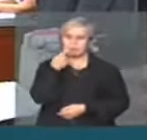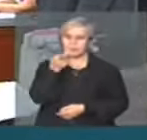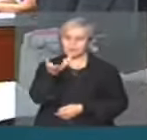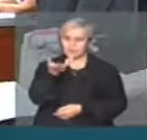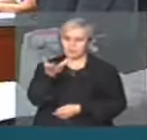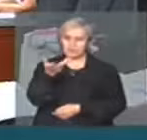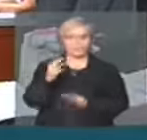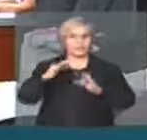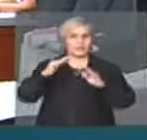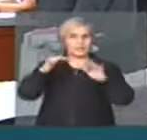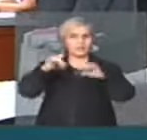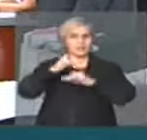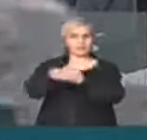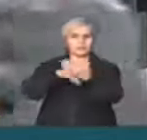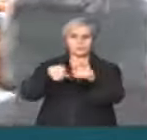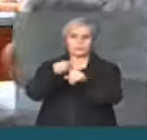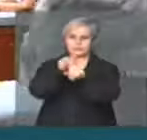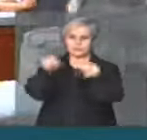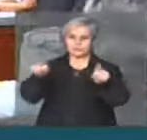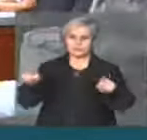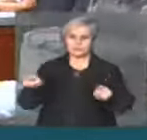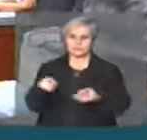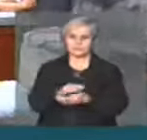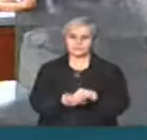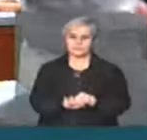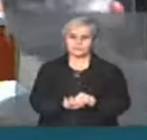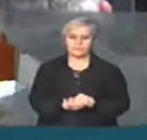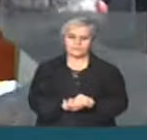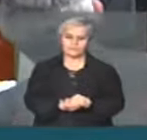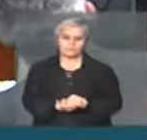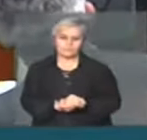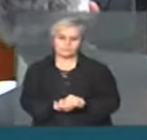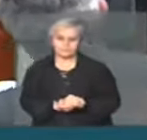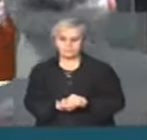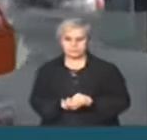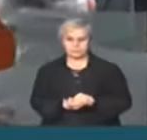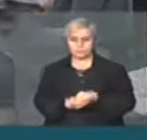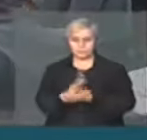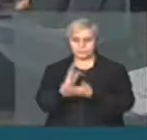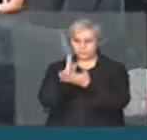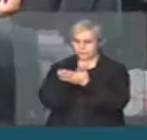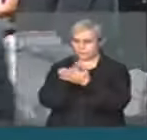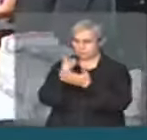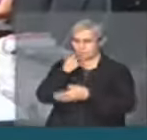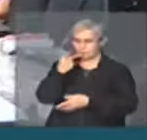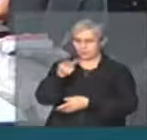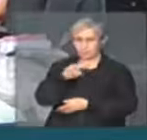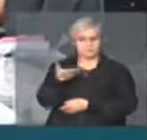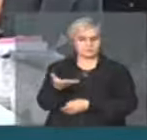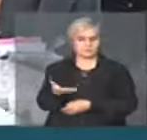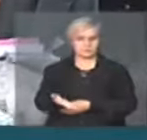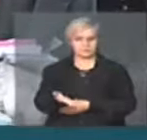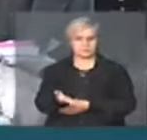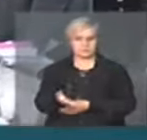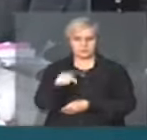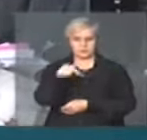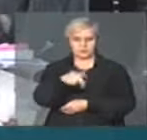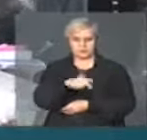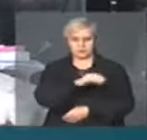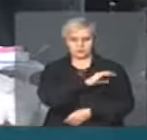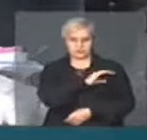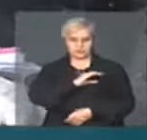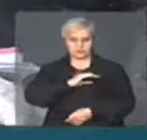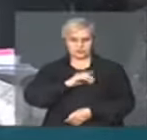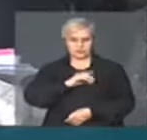dizer a Vossa Excelência, dizer a todos os deputados, que a questão que todos, que alguns utilizaram aqui, de que essa